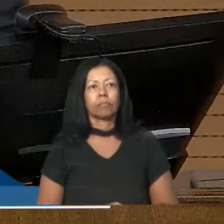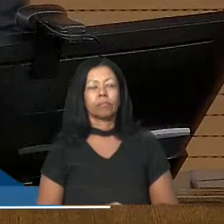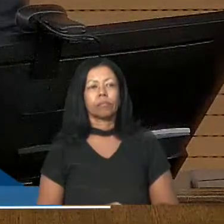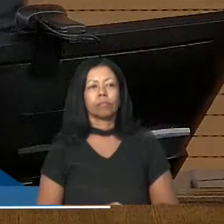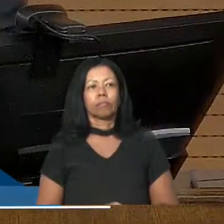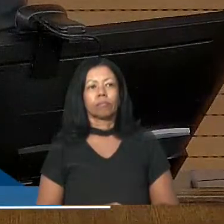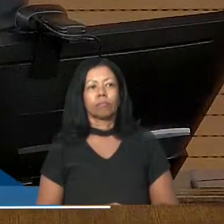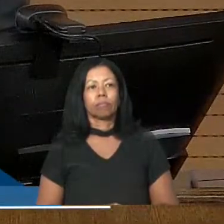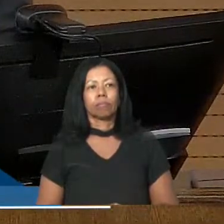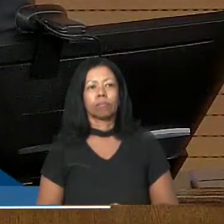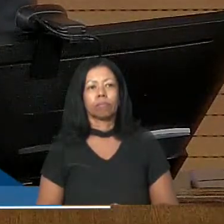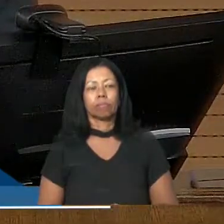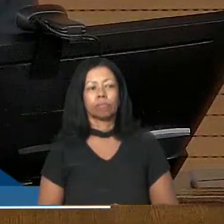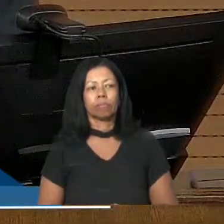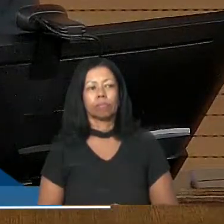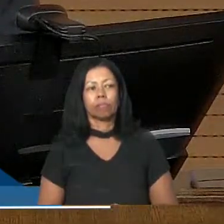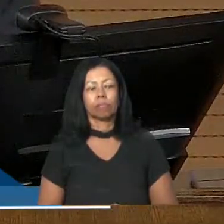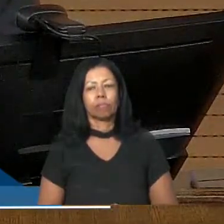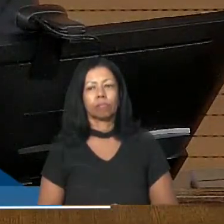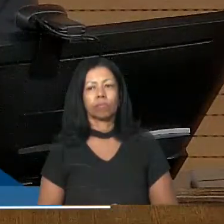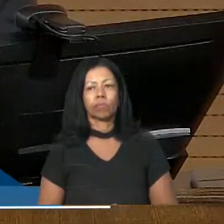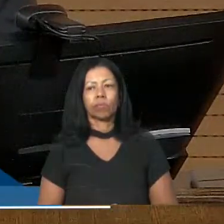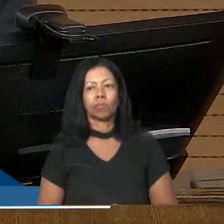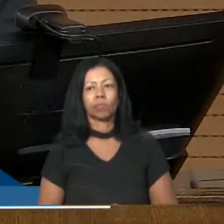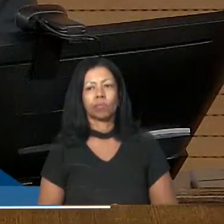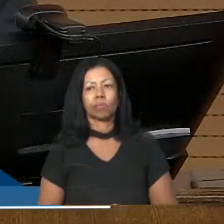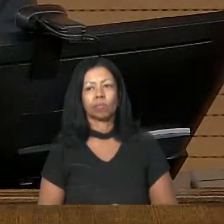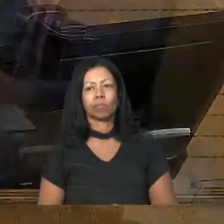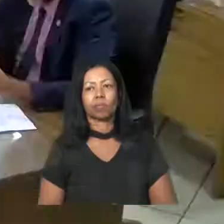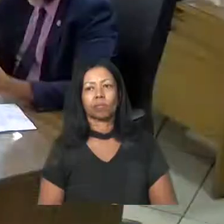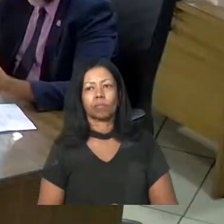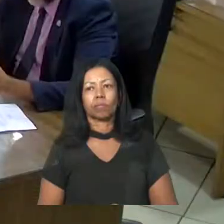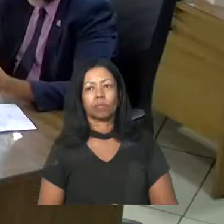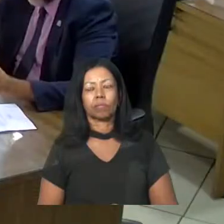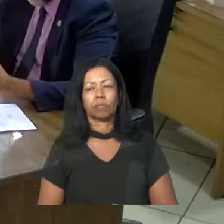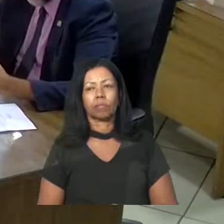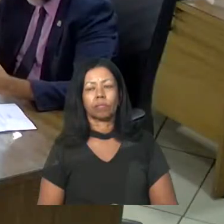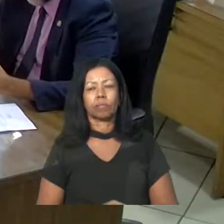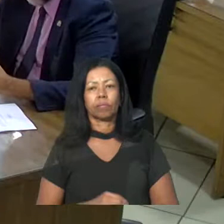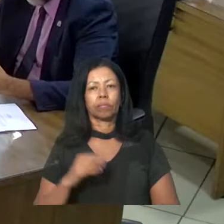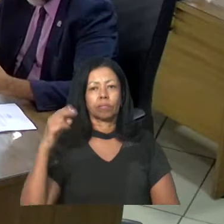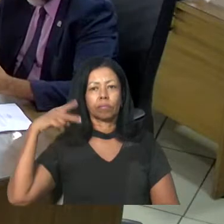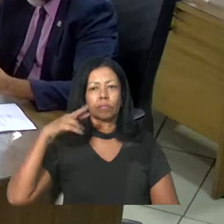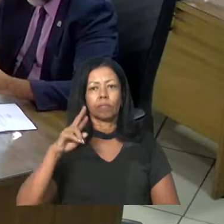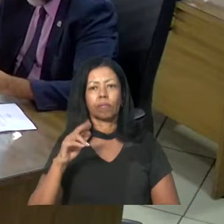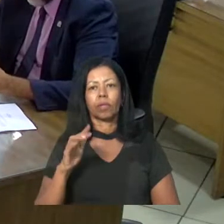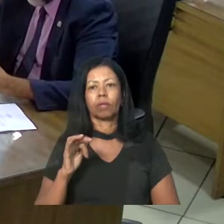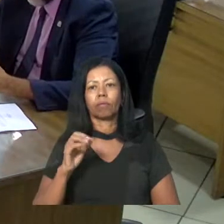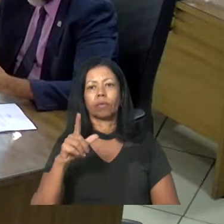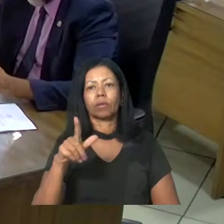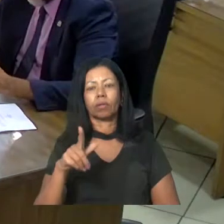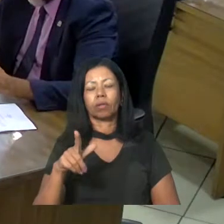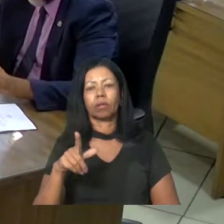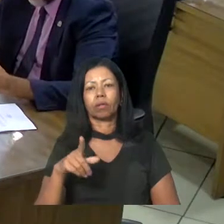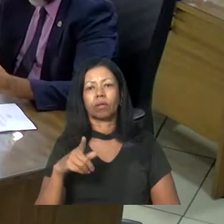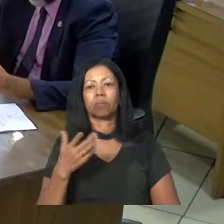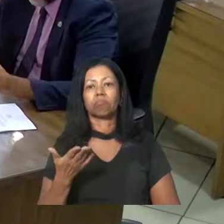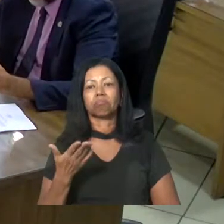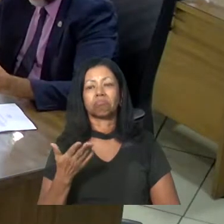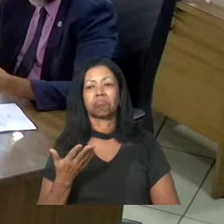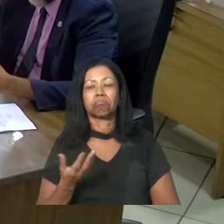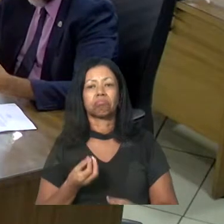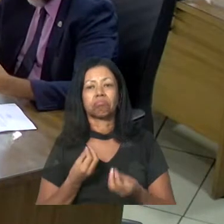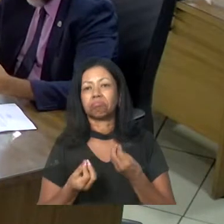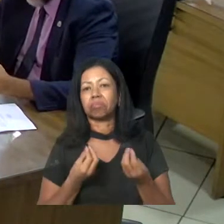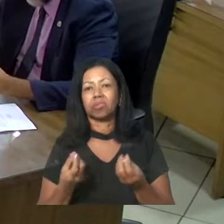Peça a palavra, senhor presidente. Boa palavra. Quem quis falar, eu vou falar. Rafael. Senhor presidente, nobres pares, está ficando chato já ser vereador na cidade